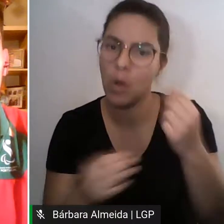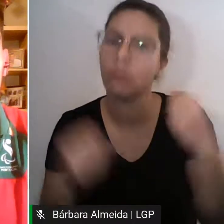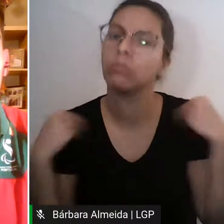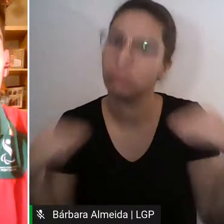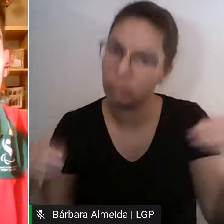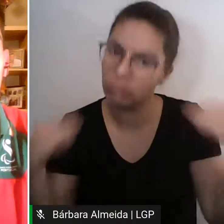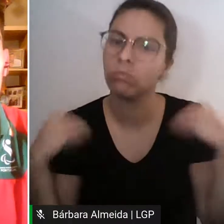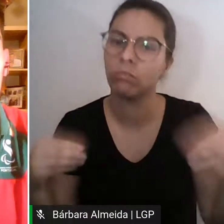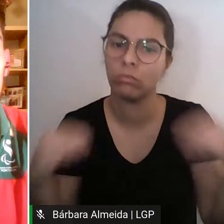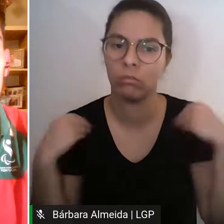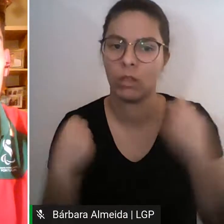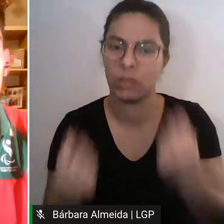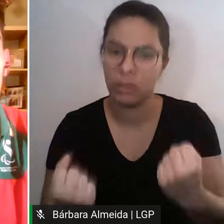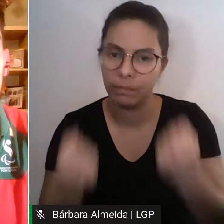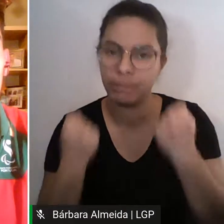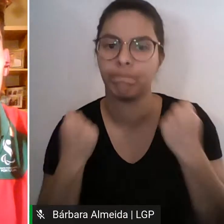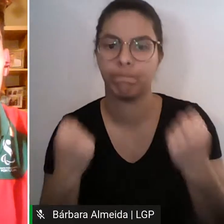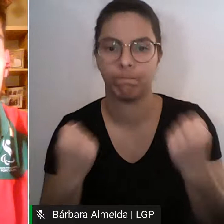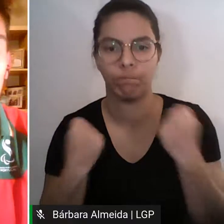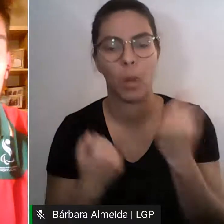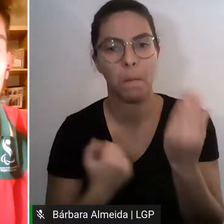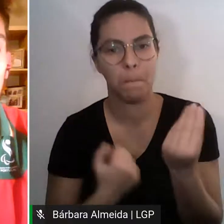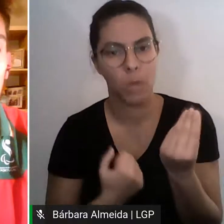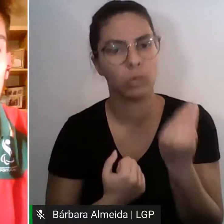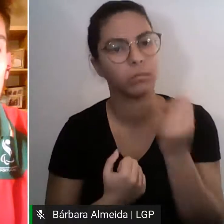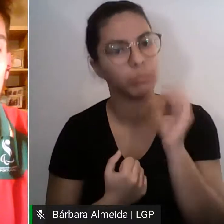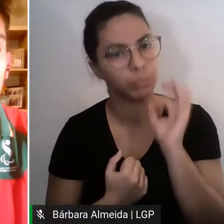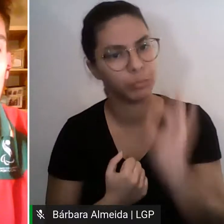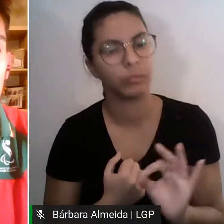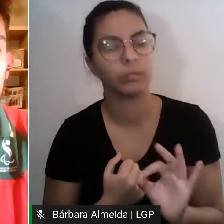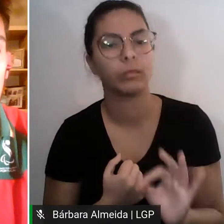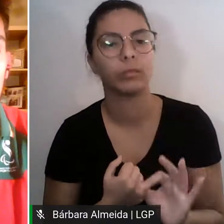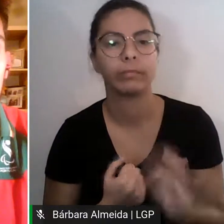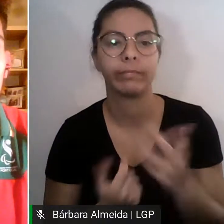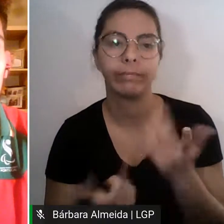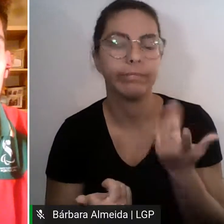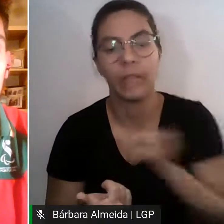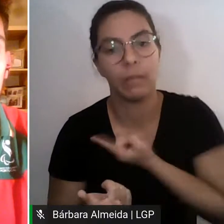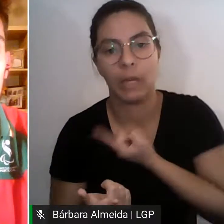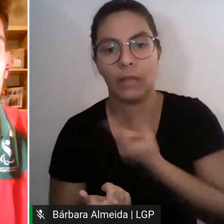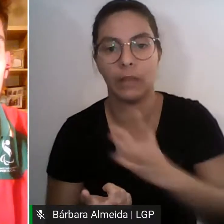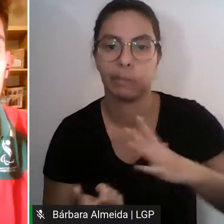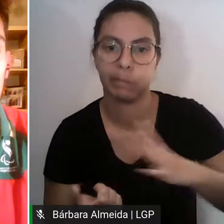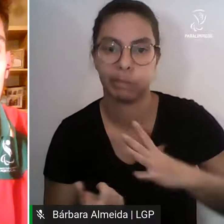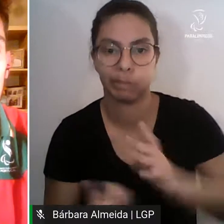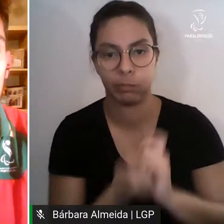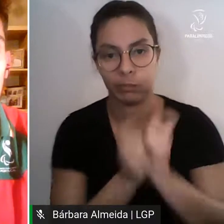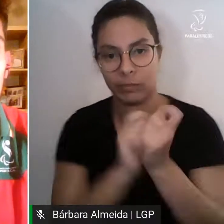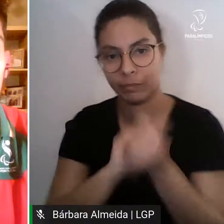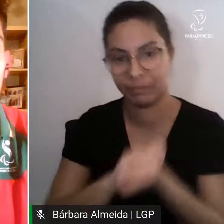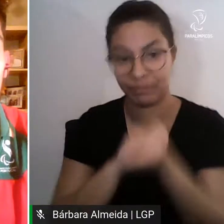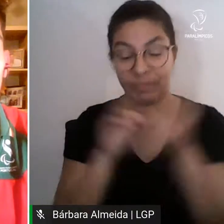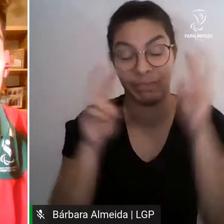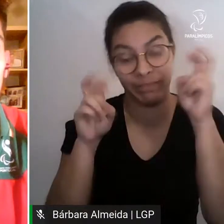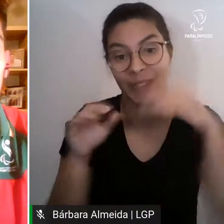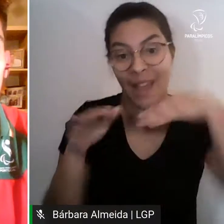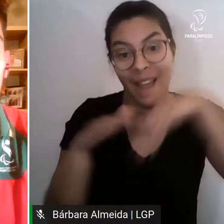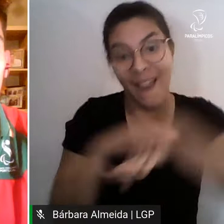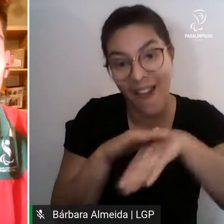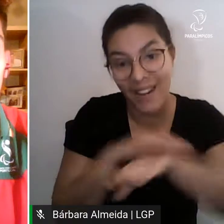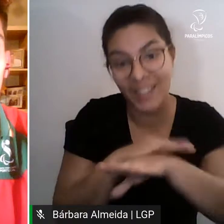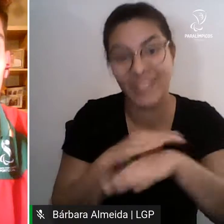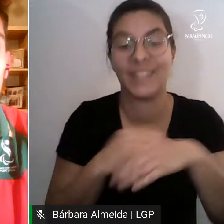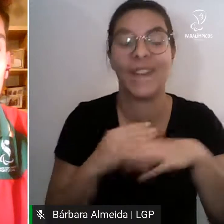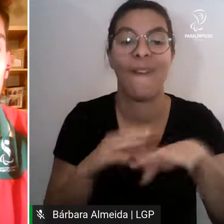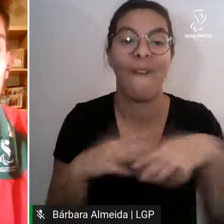envolvido, aí nós tive que improvisar um ginásio na garagem e fazer um ginásio com material